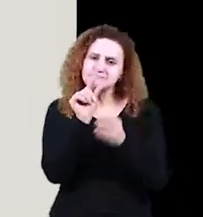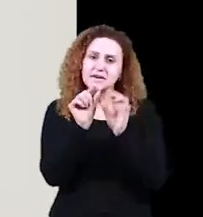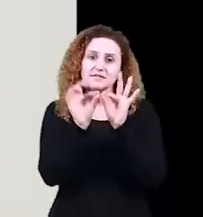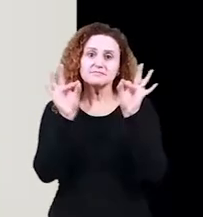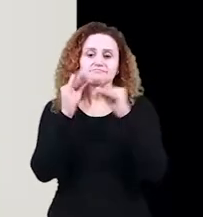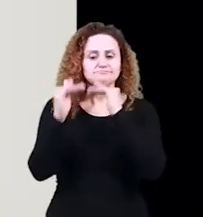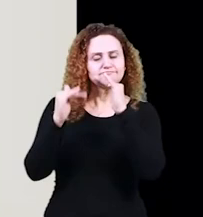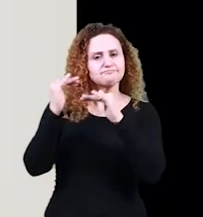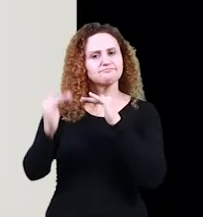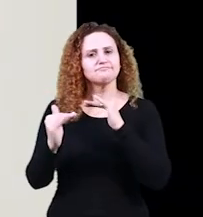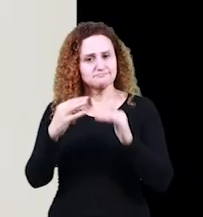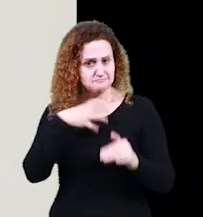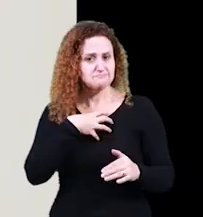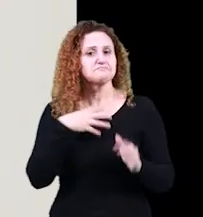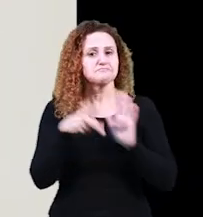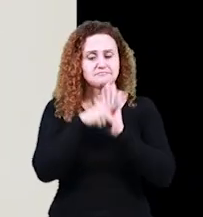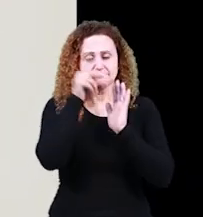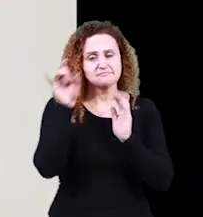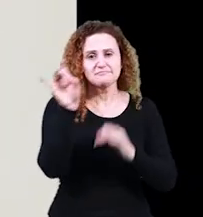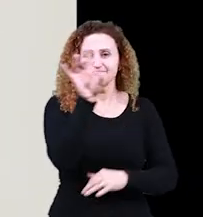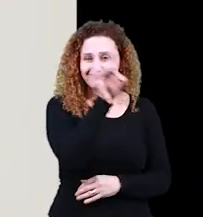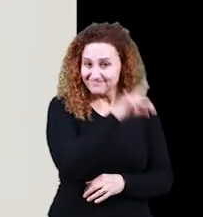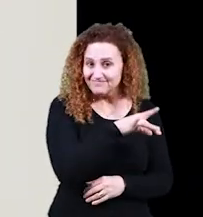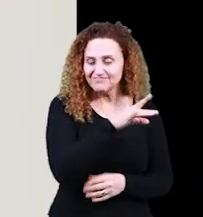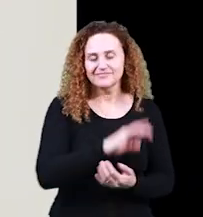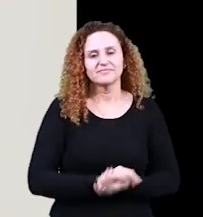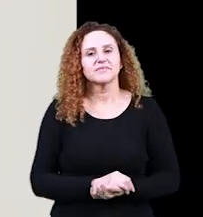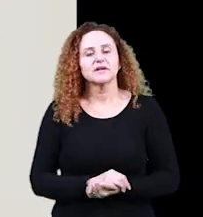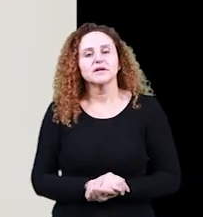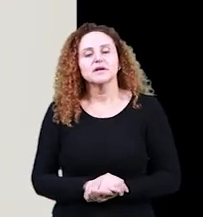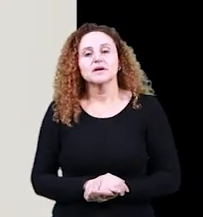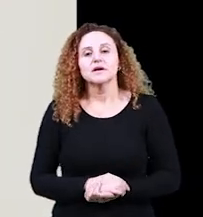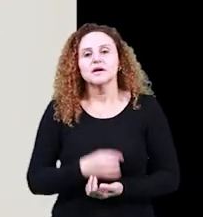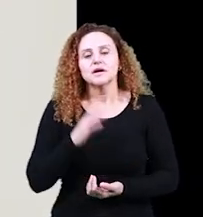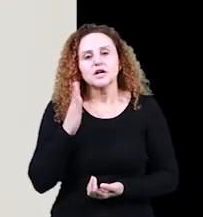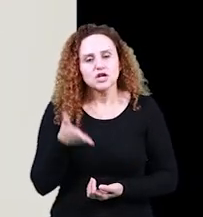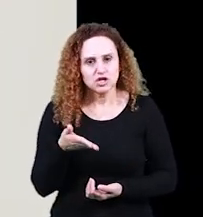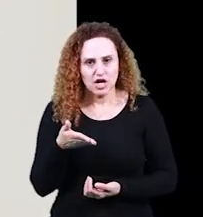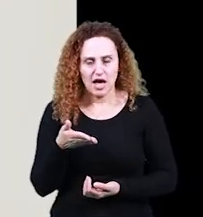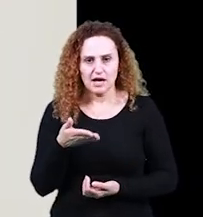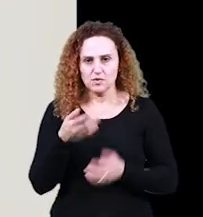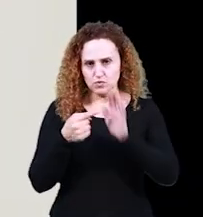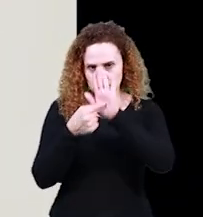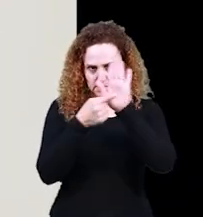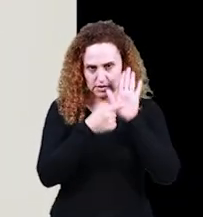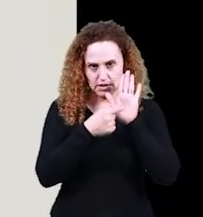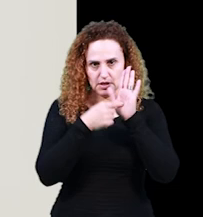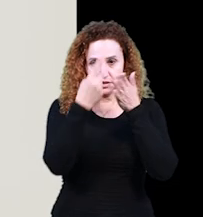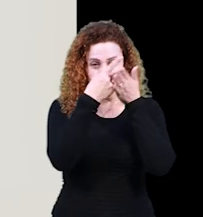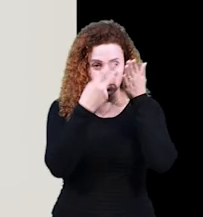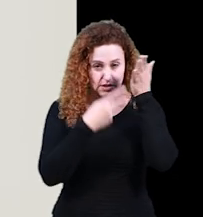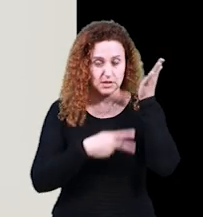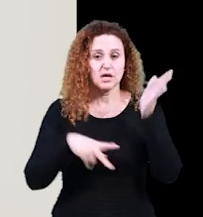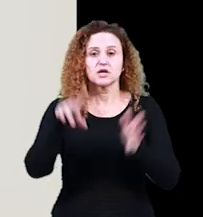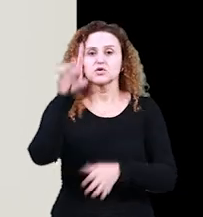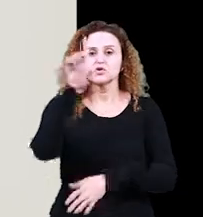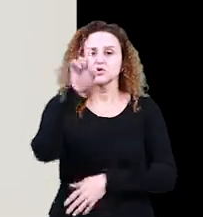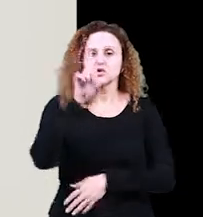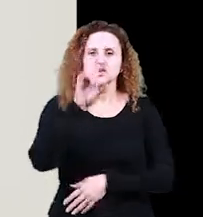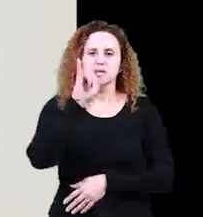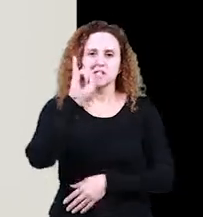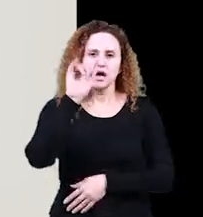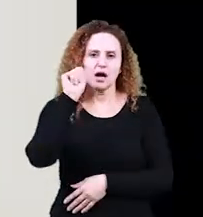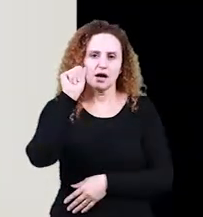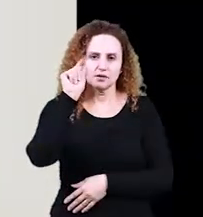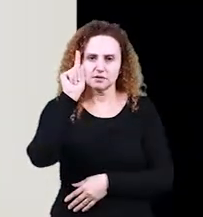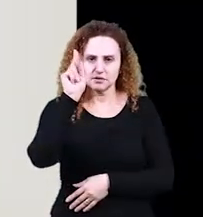é e como eu mostrei agora no diagrama arbóreo né os estudos o